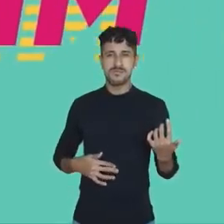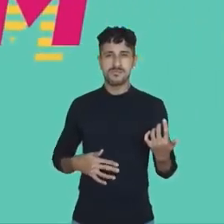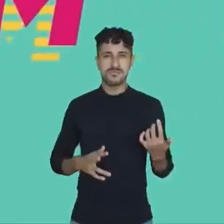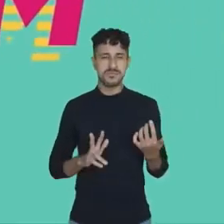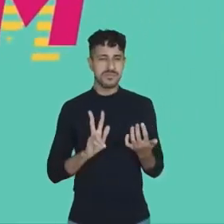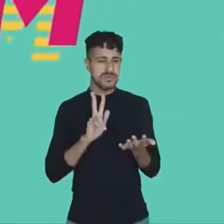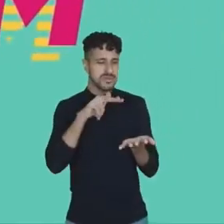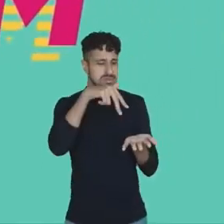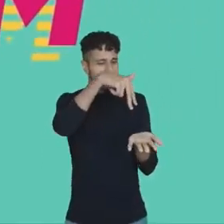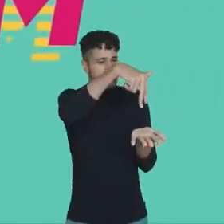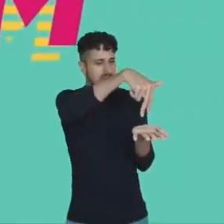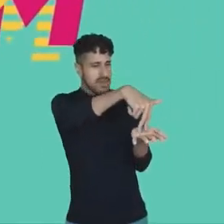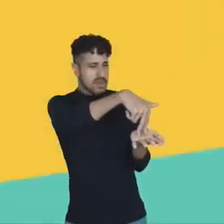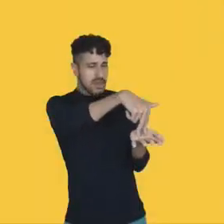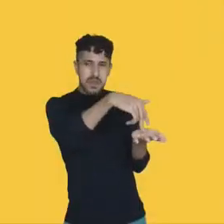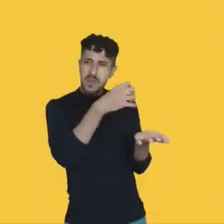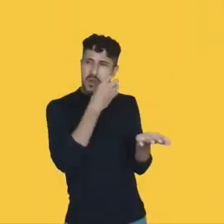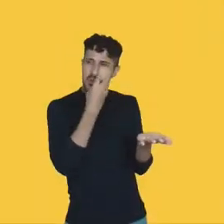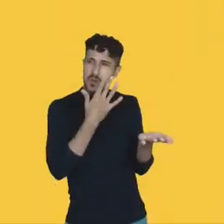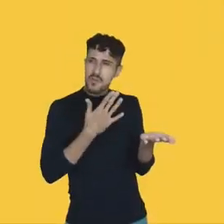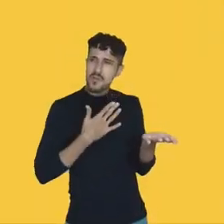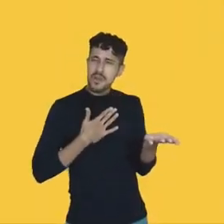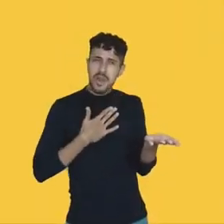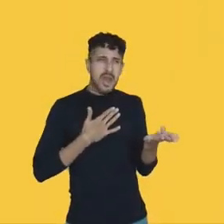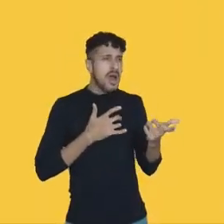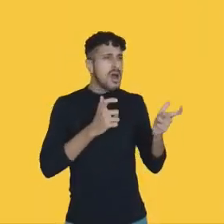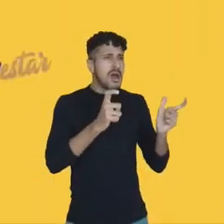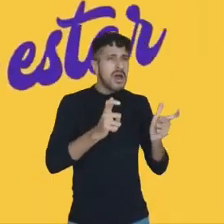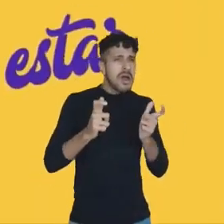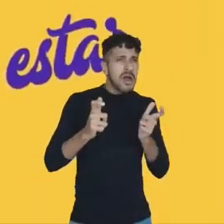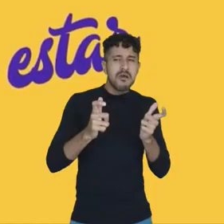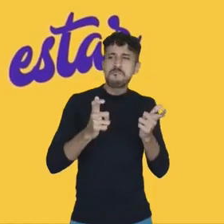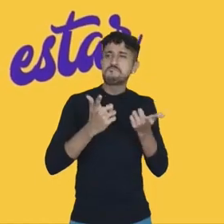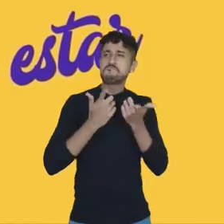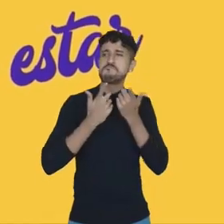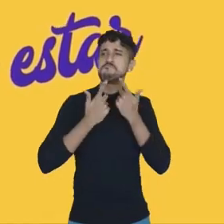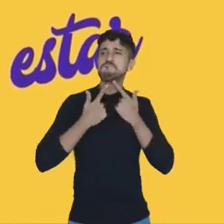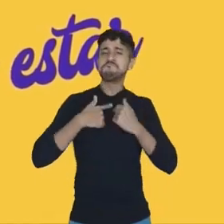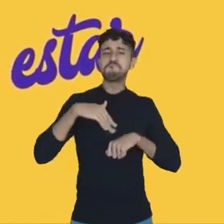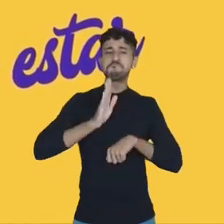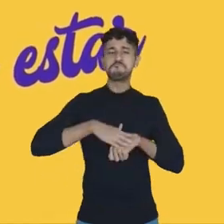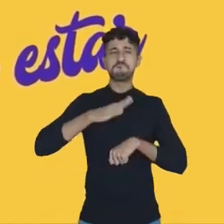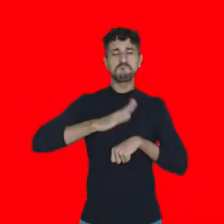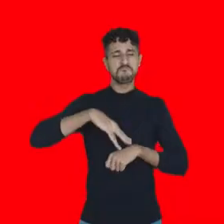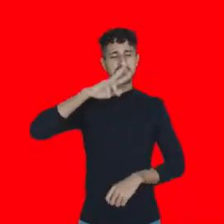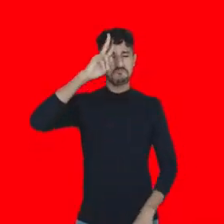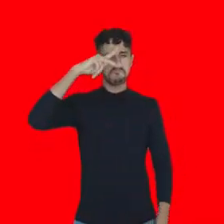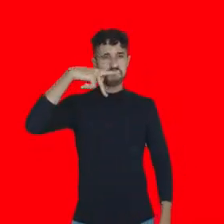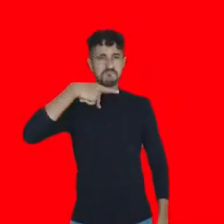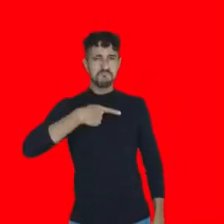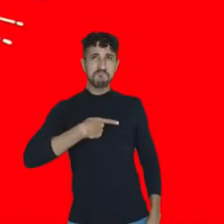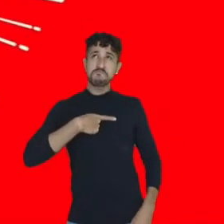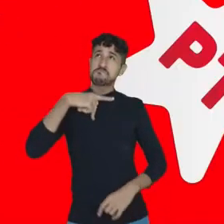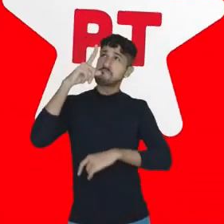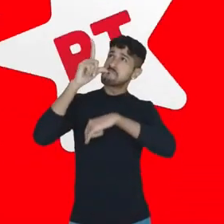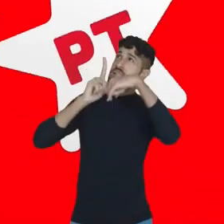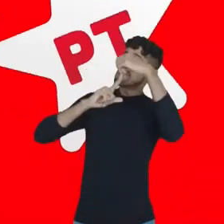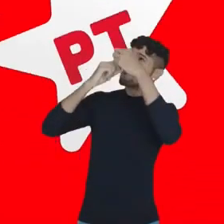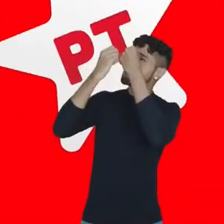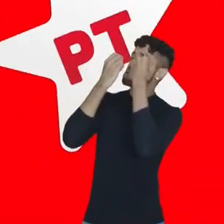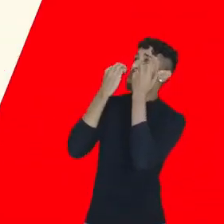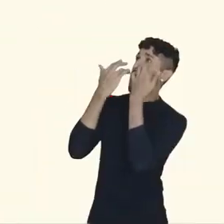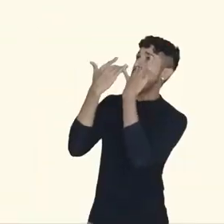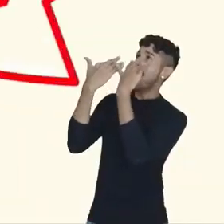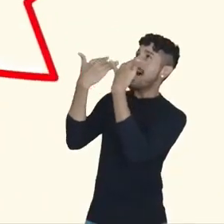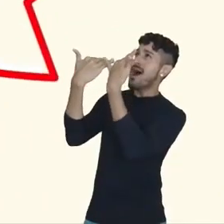O lugar que é bom pra mim é onde eu quiser estar. A estrela ainda